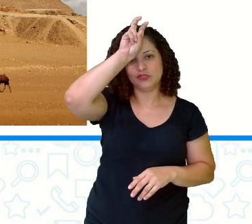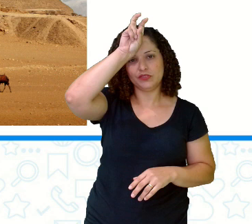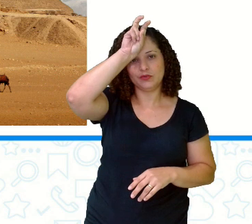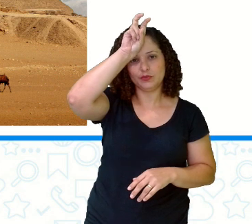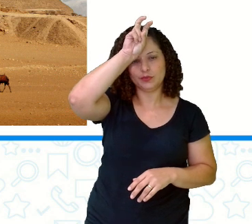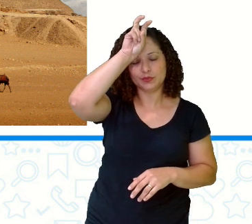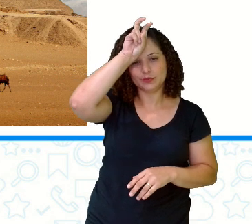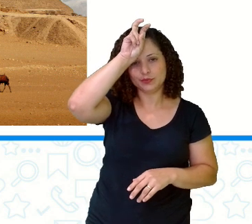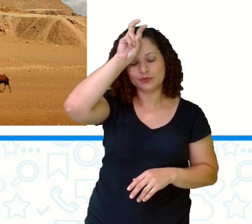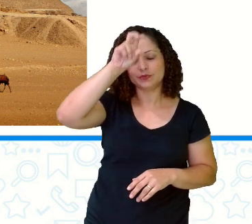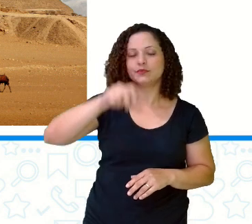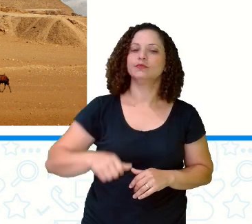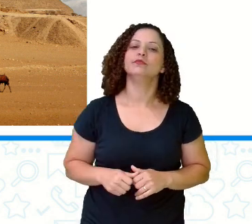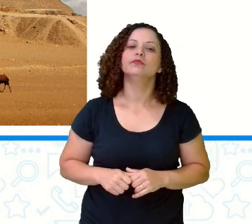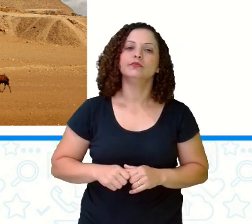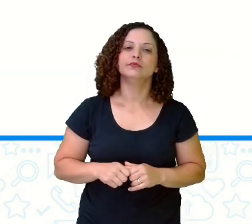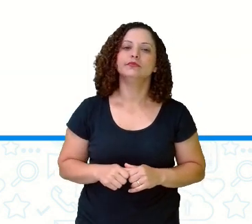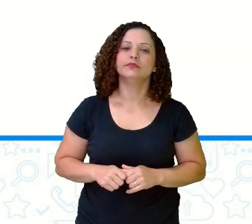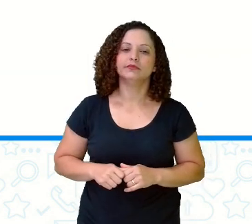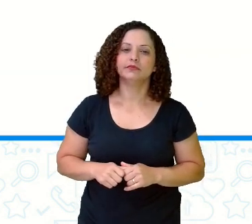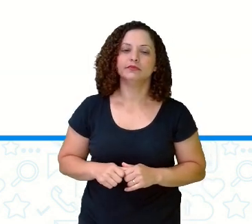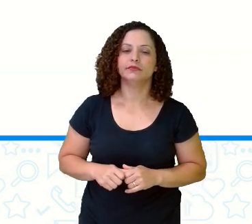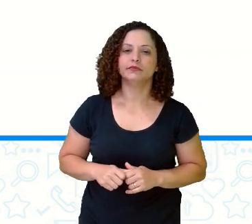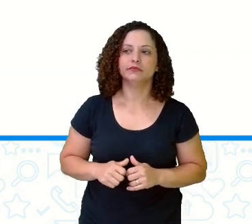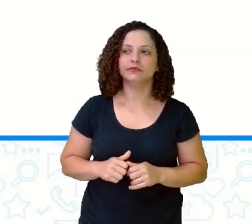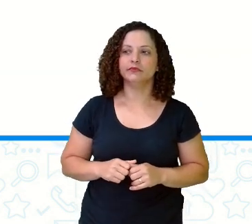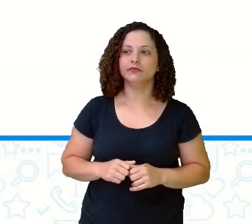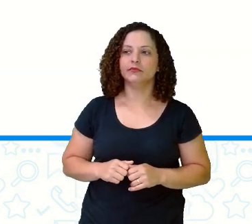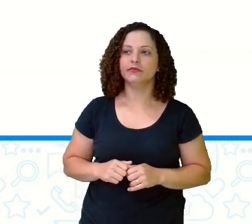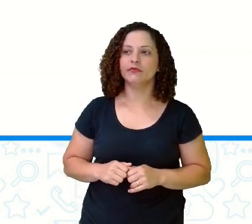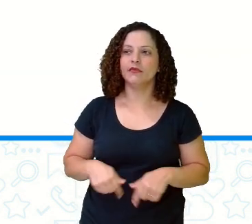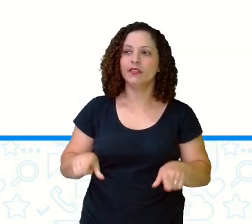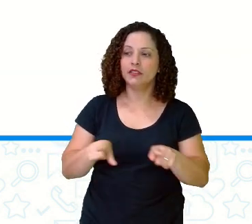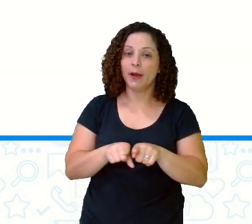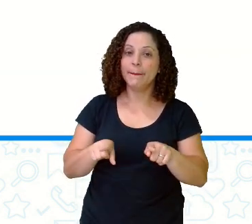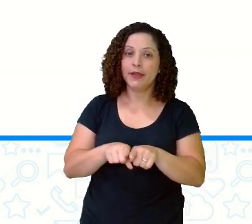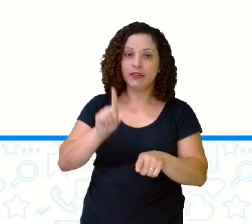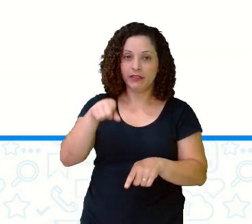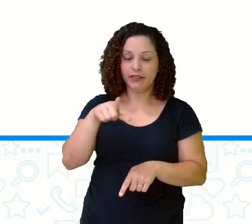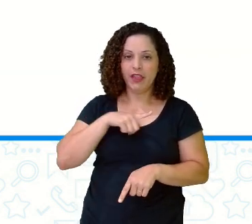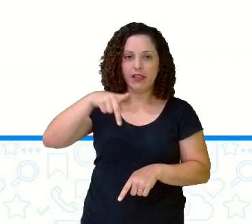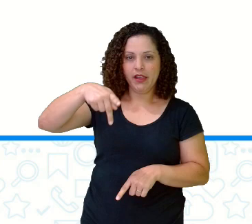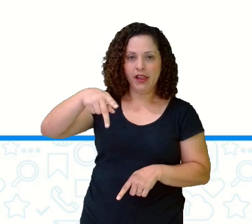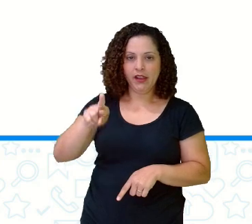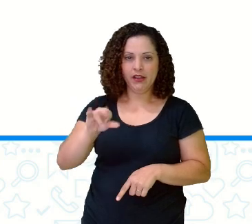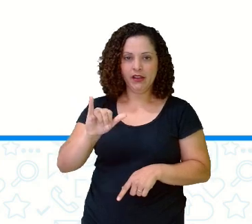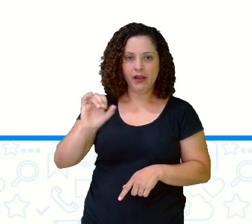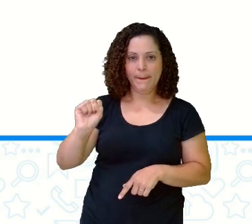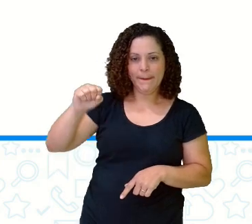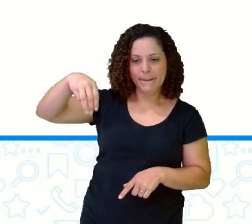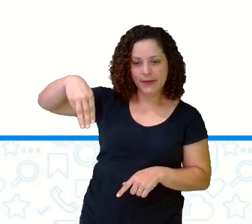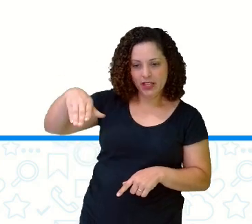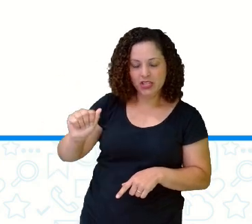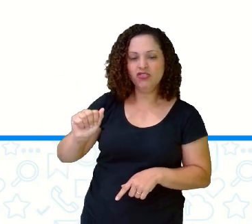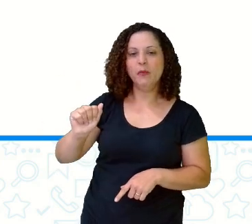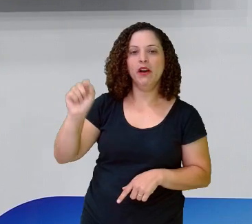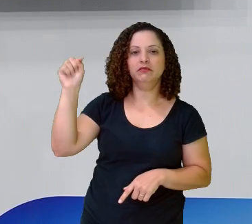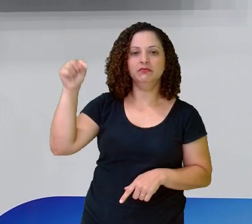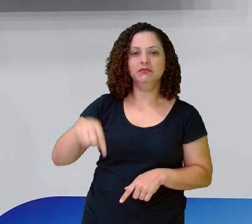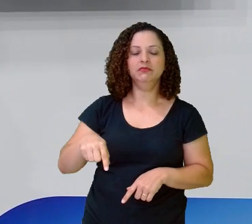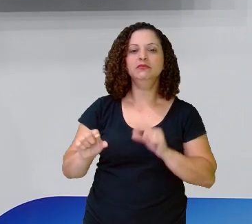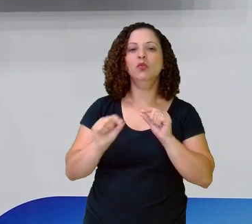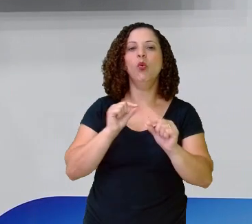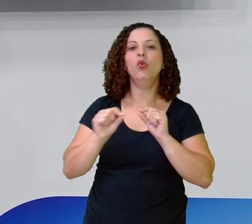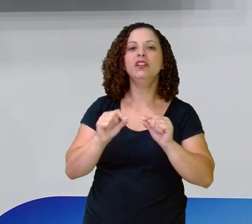Egito, né, são as grandes representações. E eu tenho o meu prisma, que são figuras